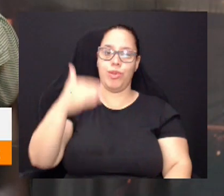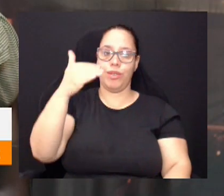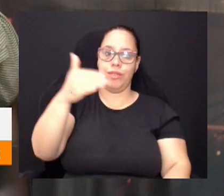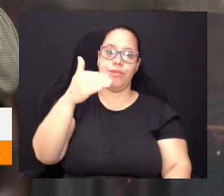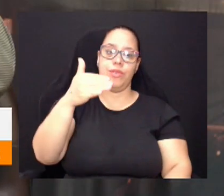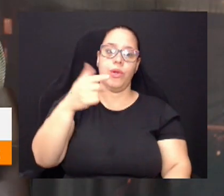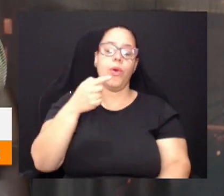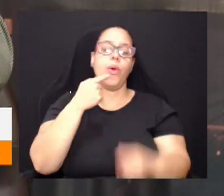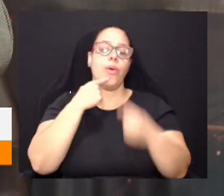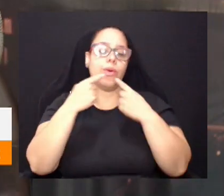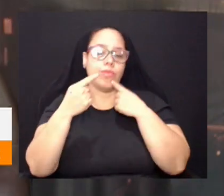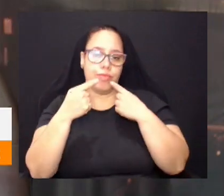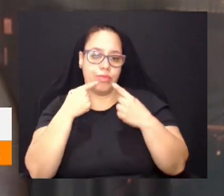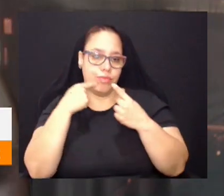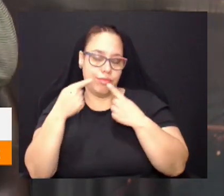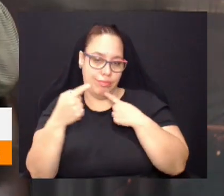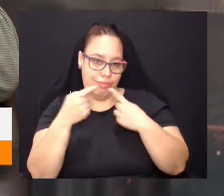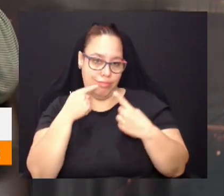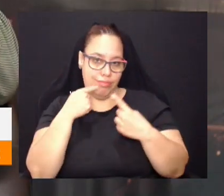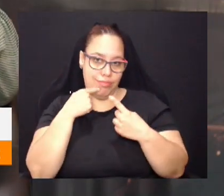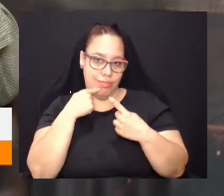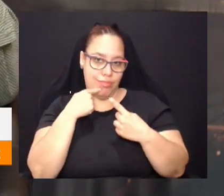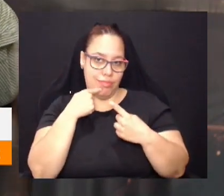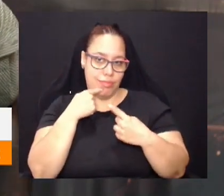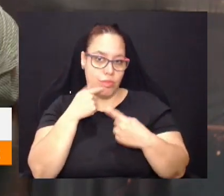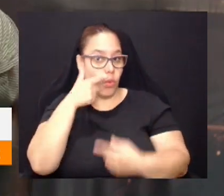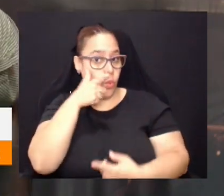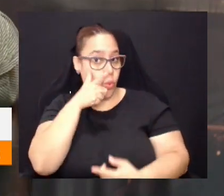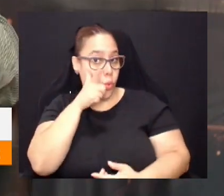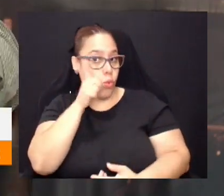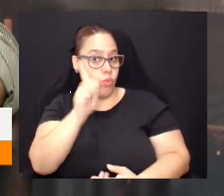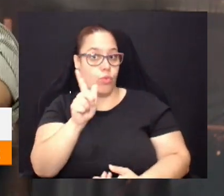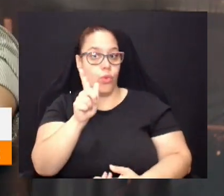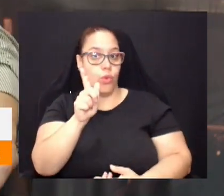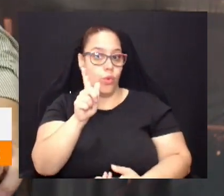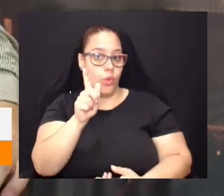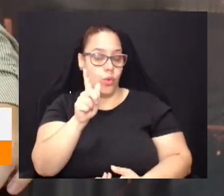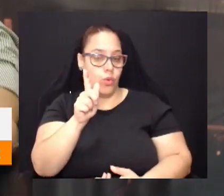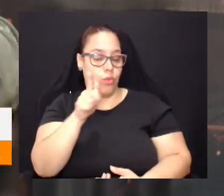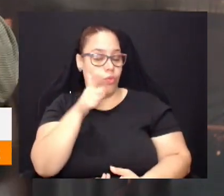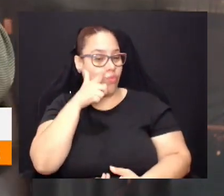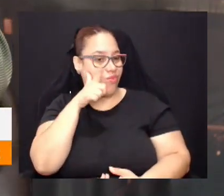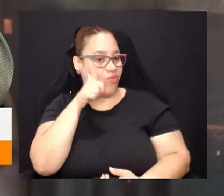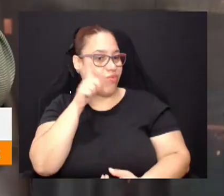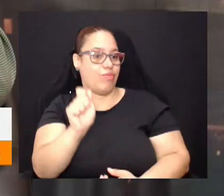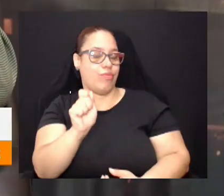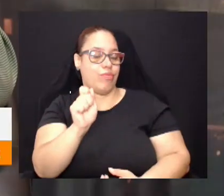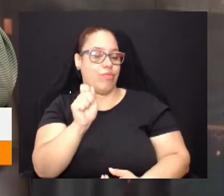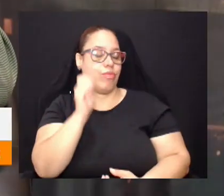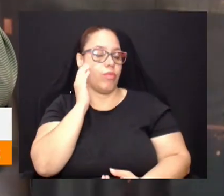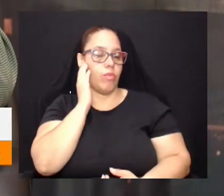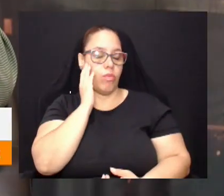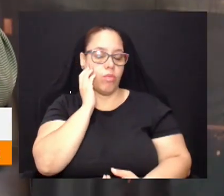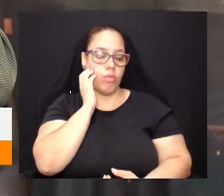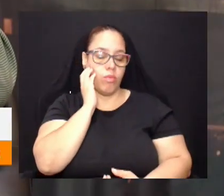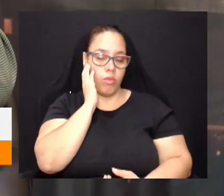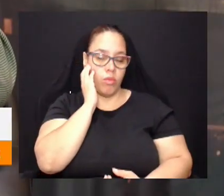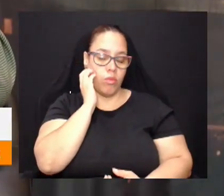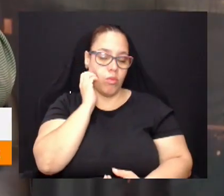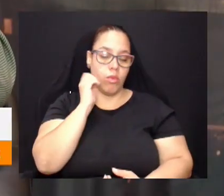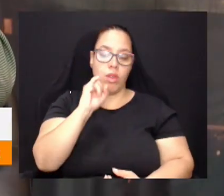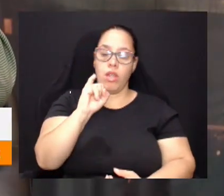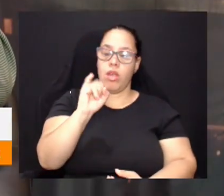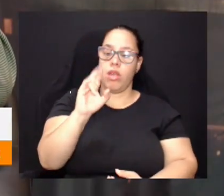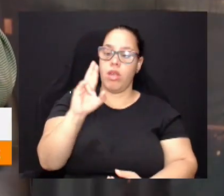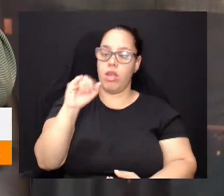diálogo é algo a ser conseguido, é algo a ser conquistado. E um ponto importante que aí se colocou também, que eu